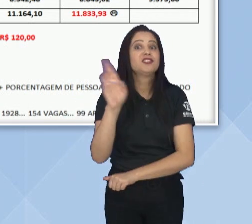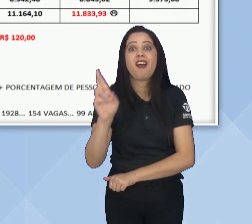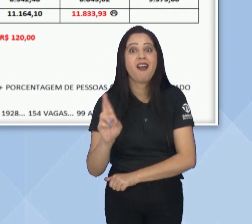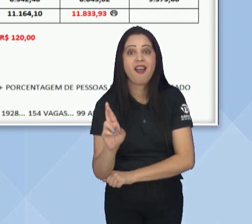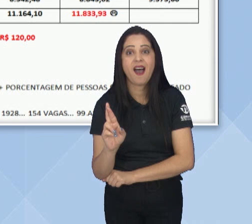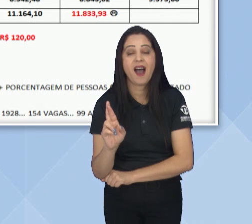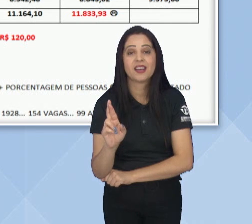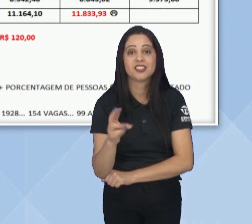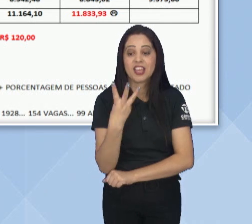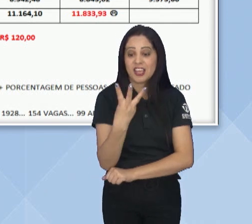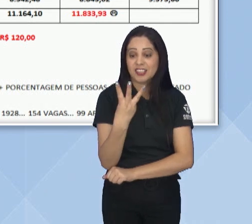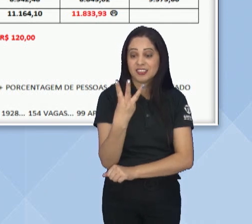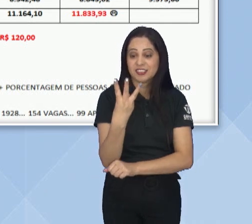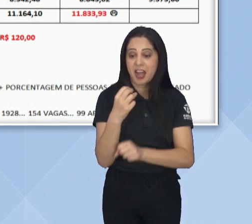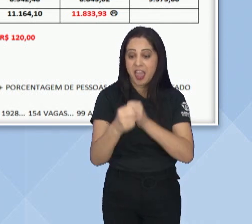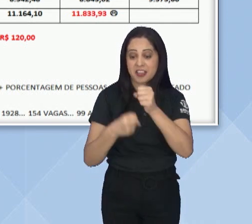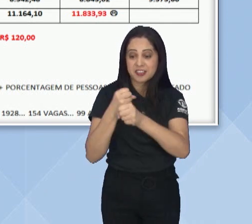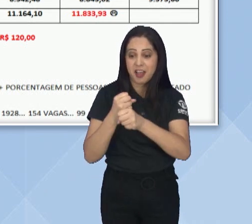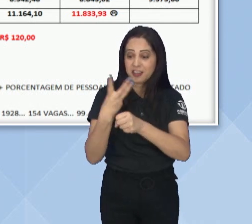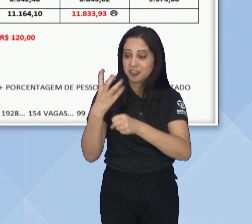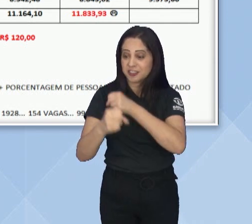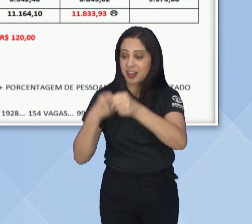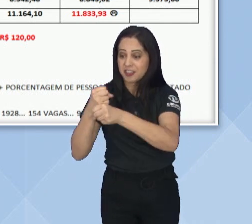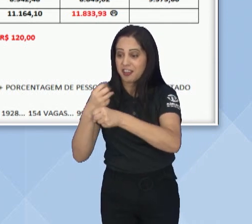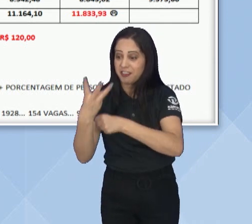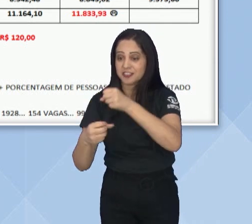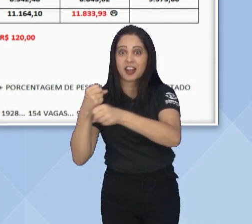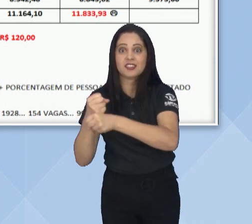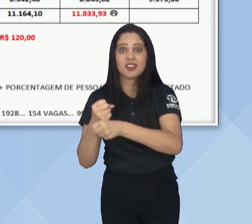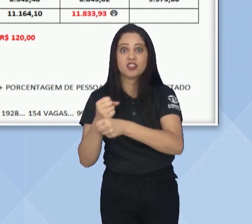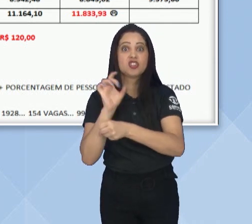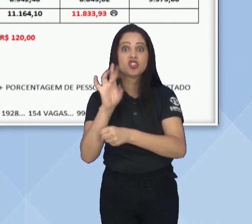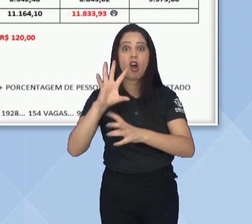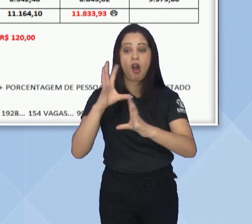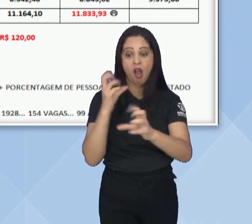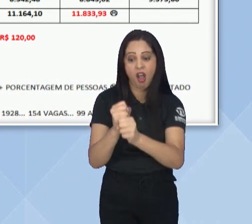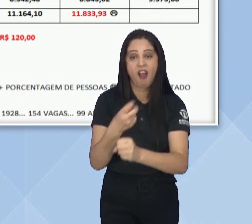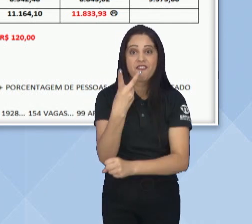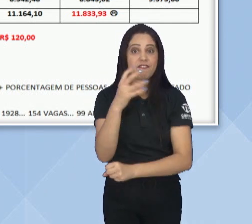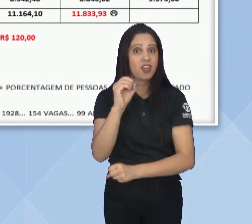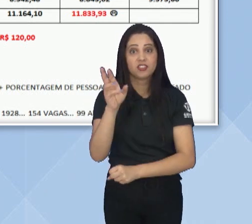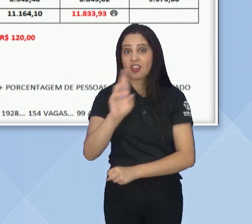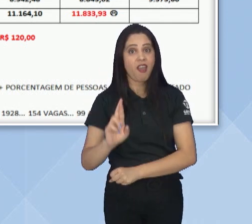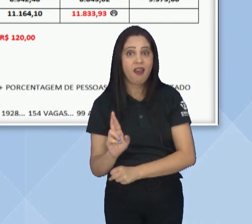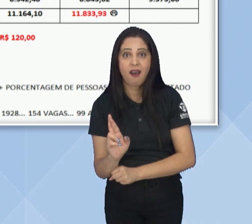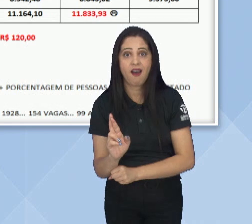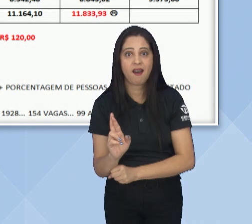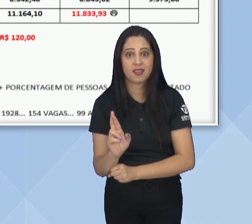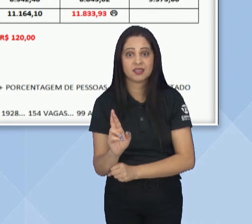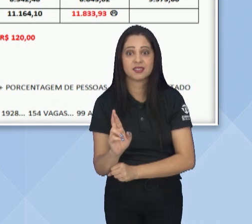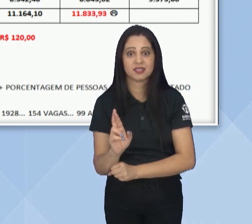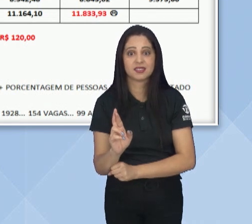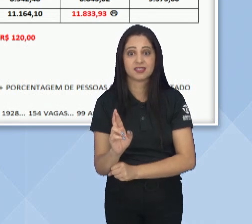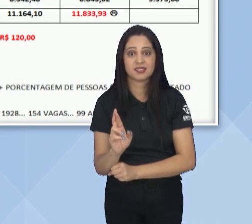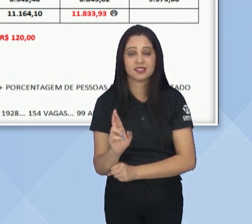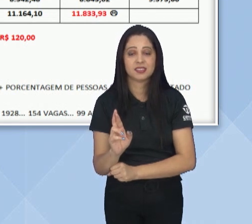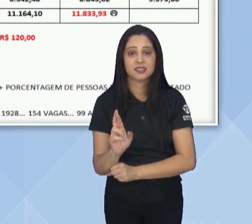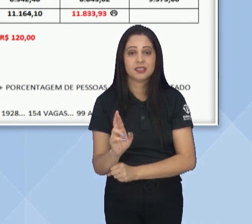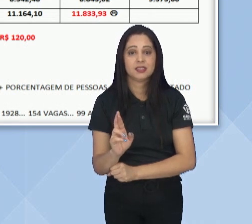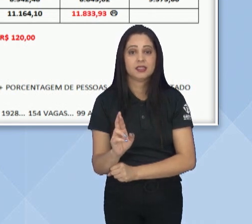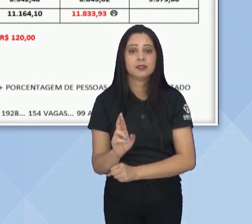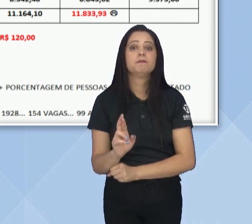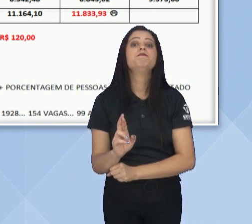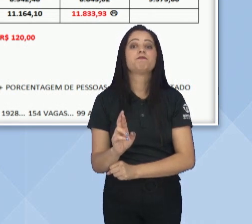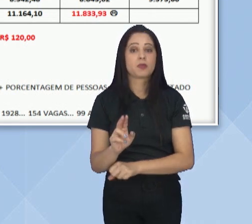em 3 anos para apenas 25% dos professores, e olha lá, porque não atinge os 25% dos professores, e